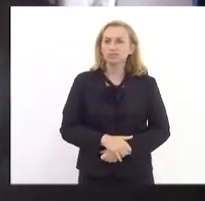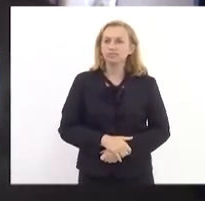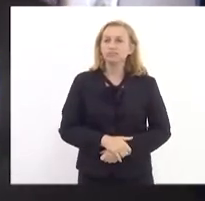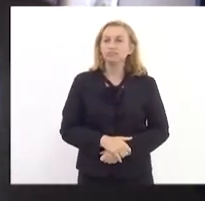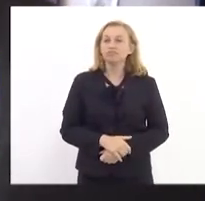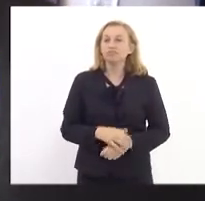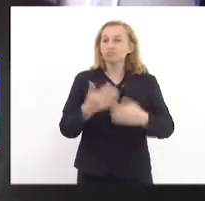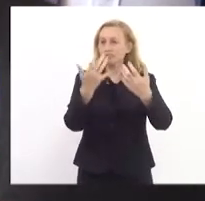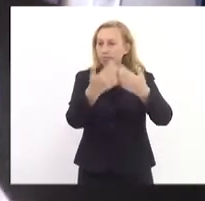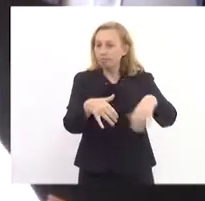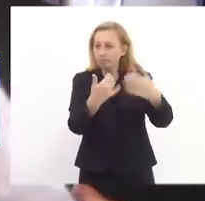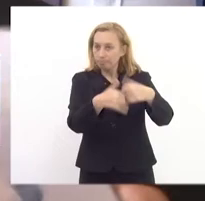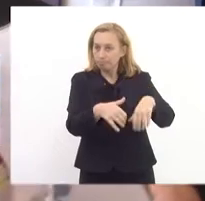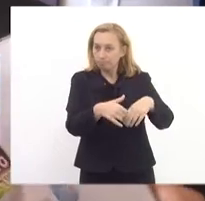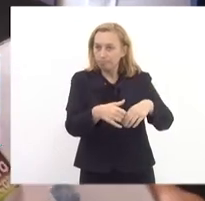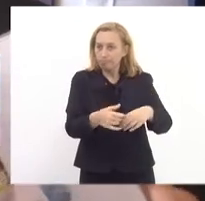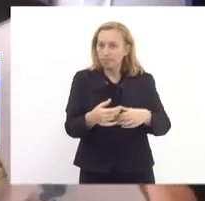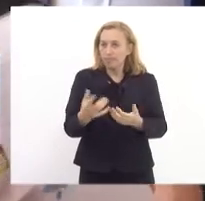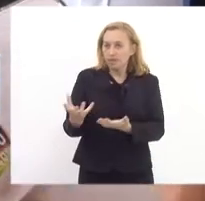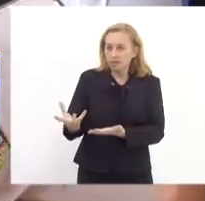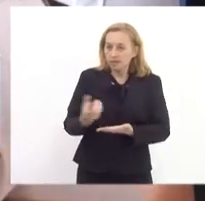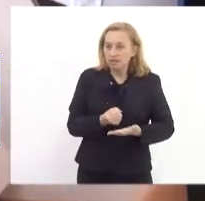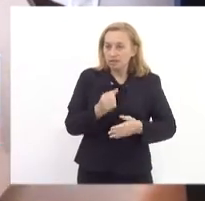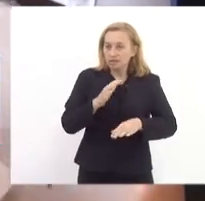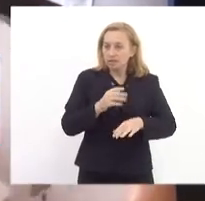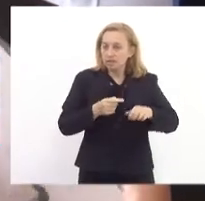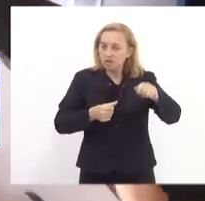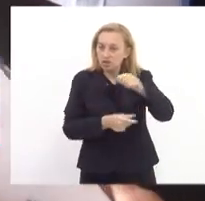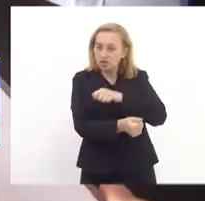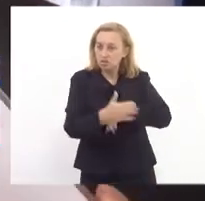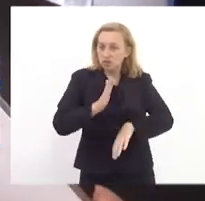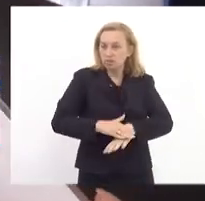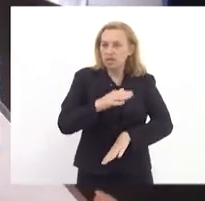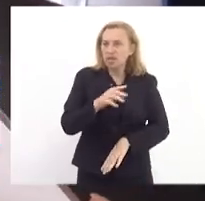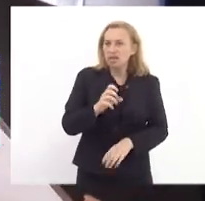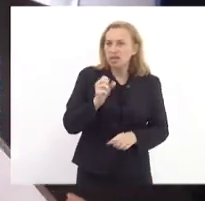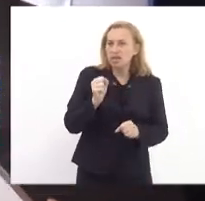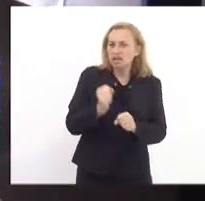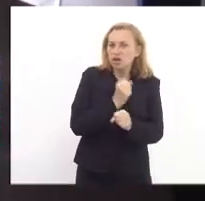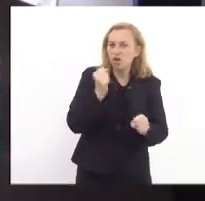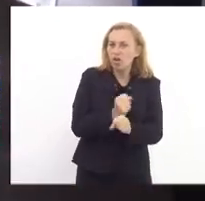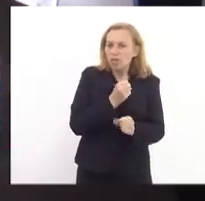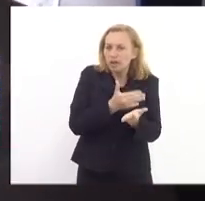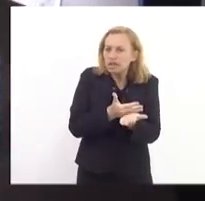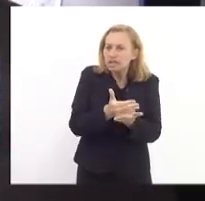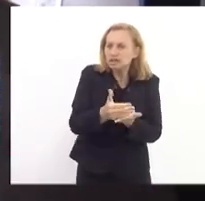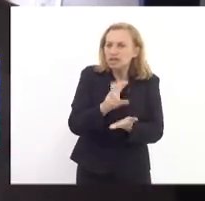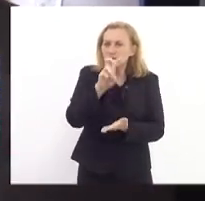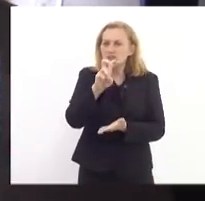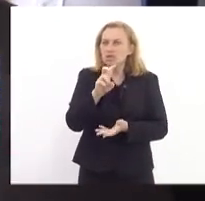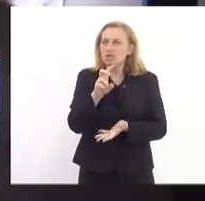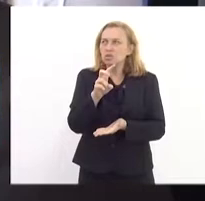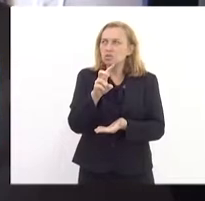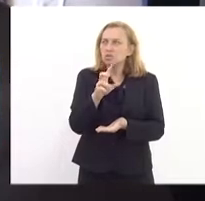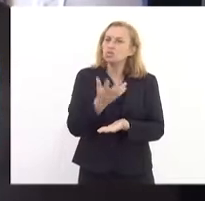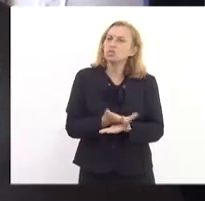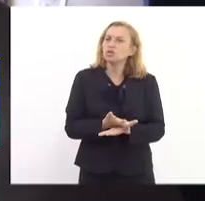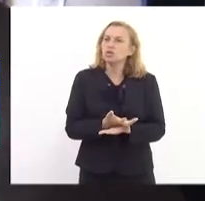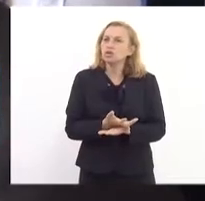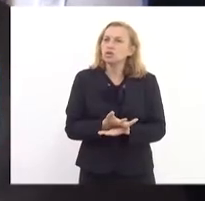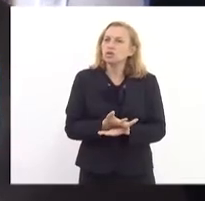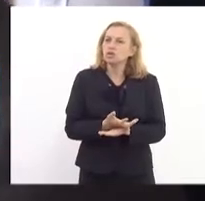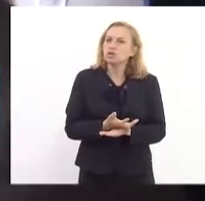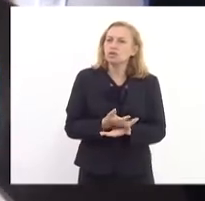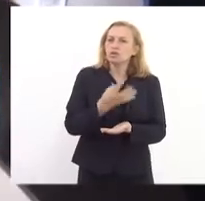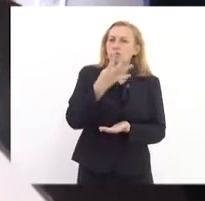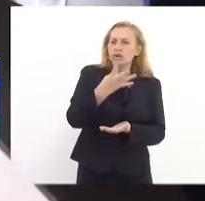Olha, Petrópolis é a cidade que está recebendo o maior investimento. Só nas 5 obras iniciais, que eram emergenciais, foram